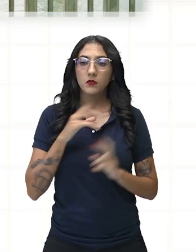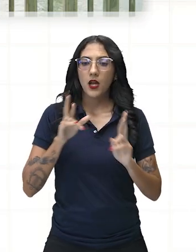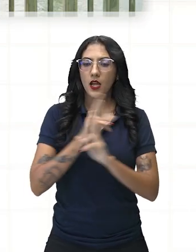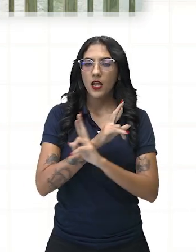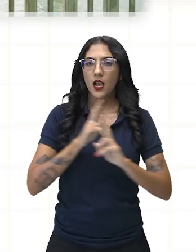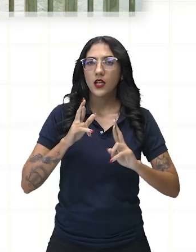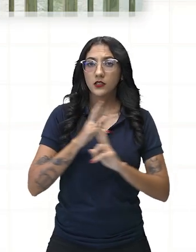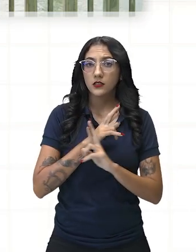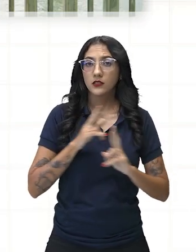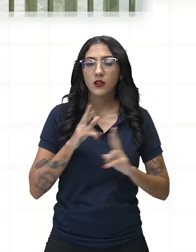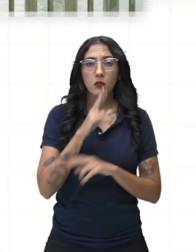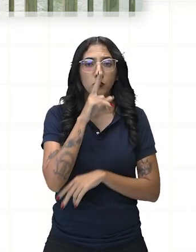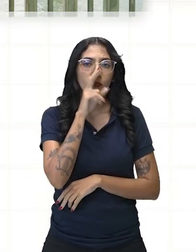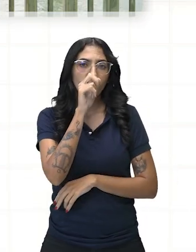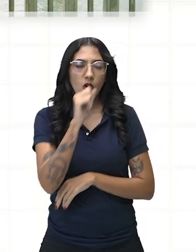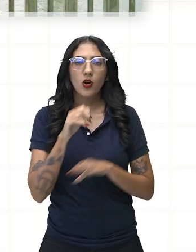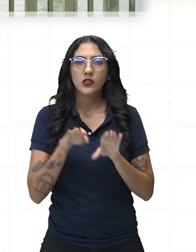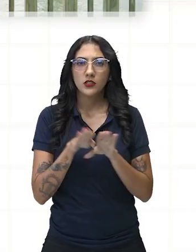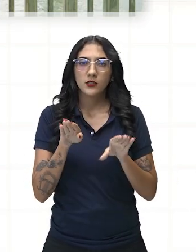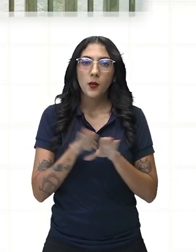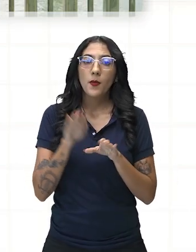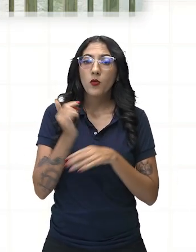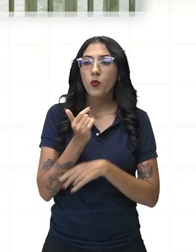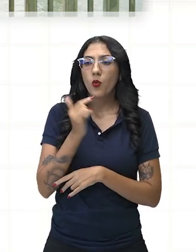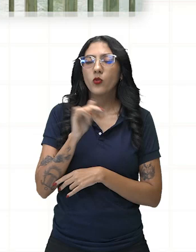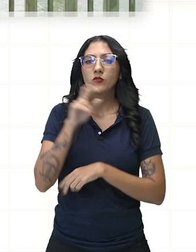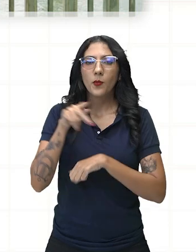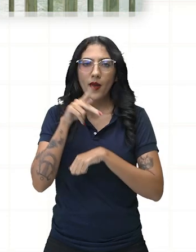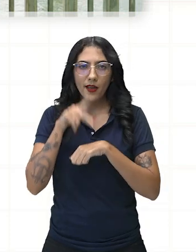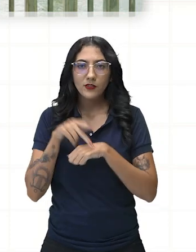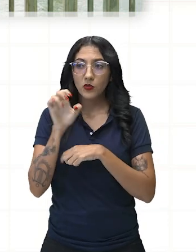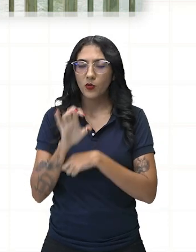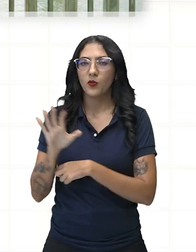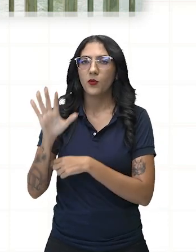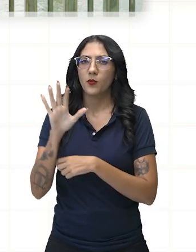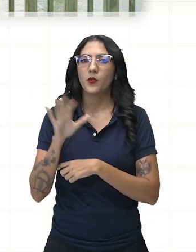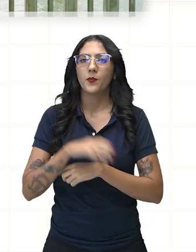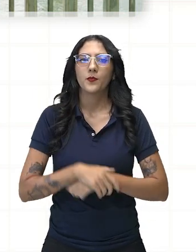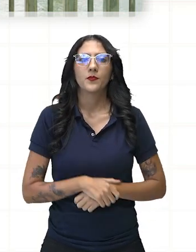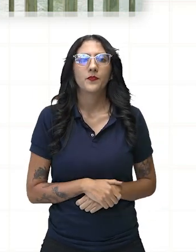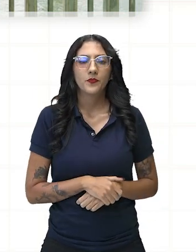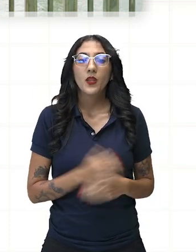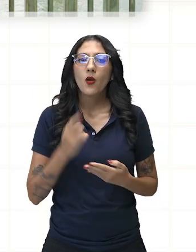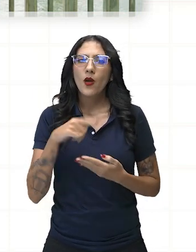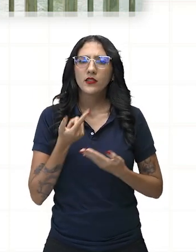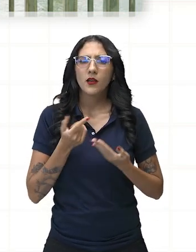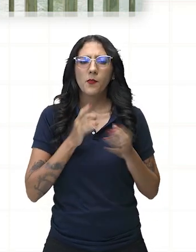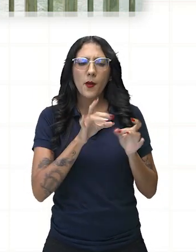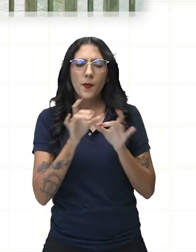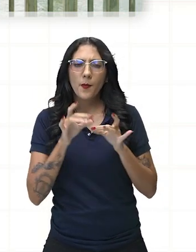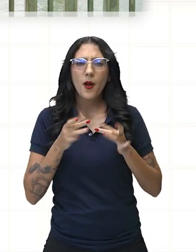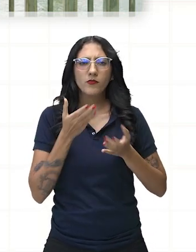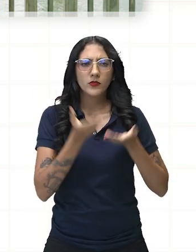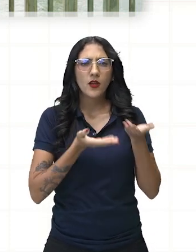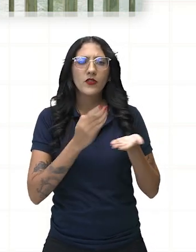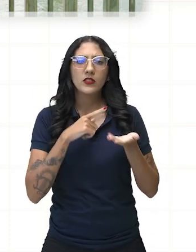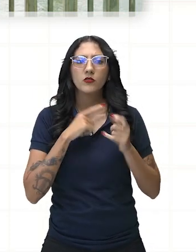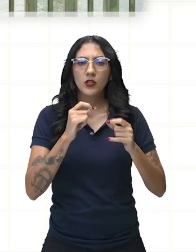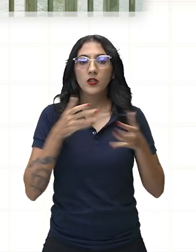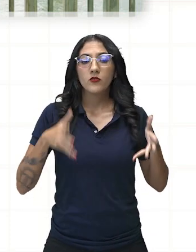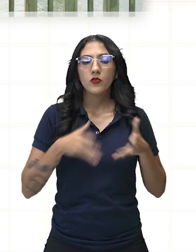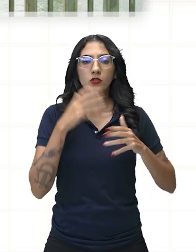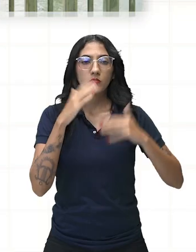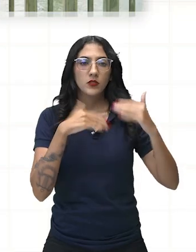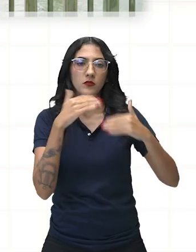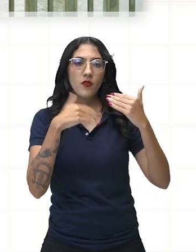comerciais muito intensas com os países do continente europeu de uma forma geral. E esse comércio ele contribui para o